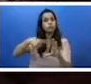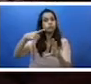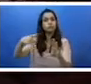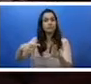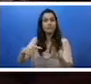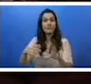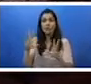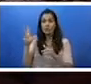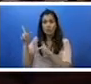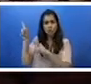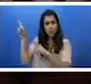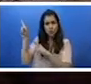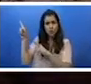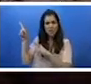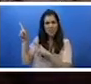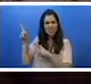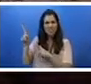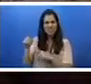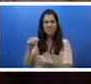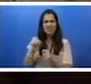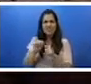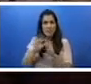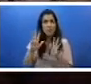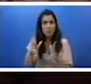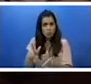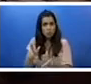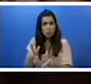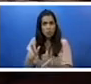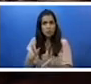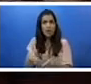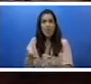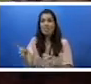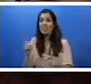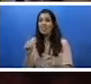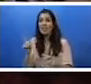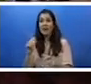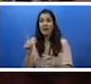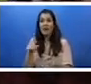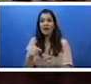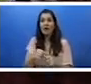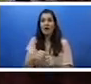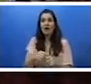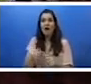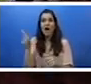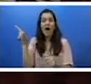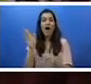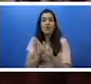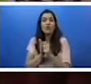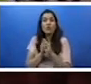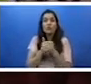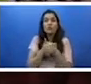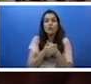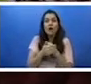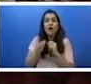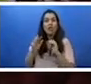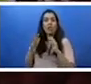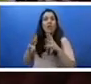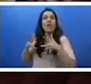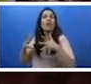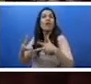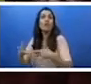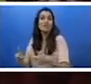Olha, todos esses, será que nós fizemos todos? Não, gente, olha aqui, ó, escondidinho, olha. Tem